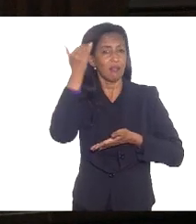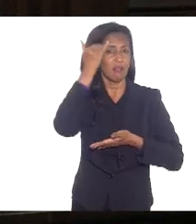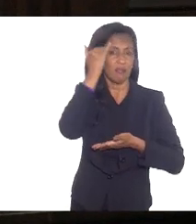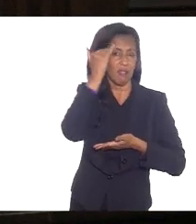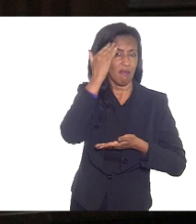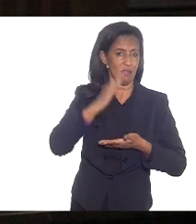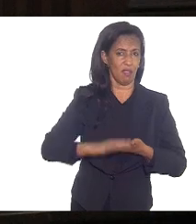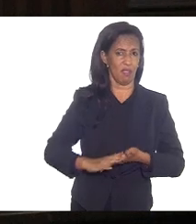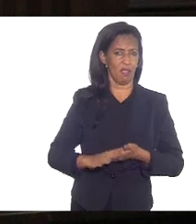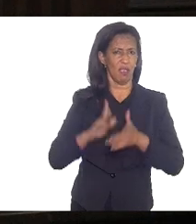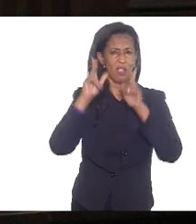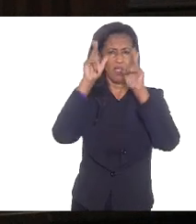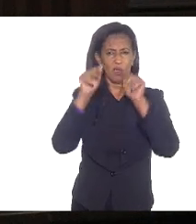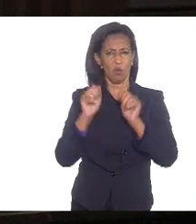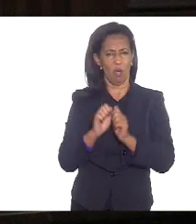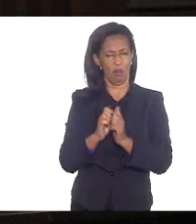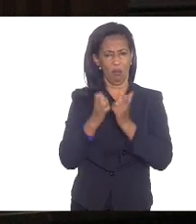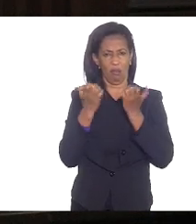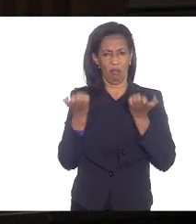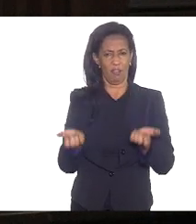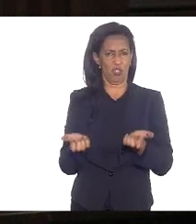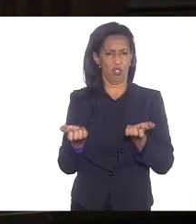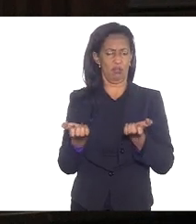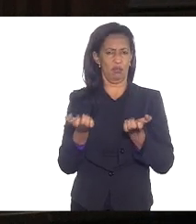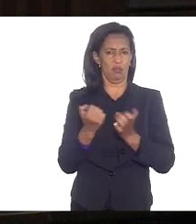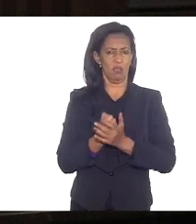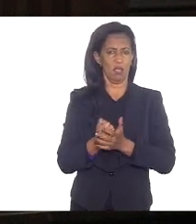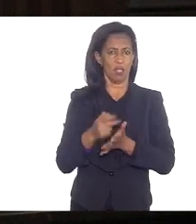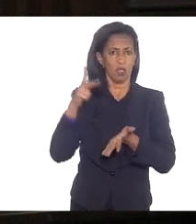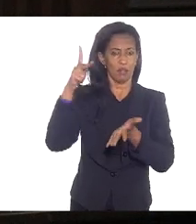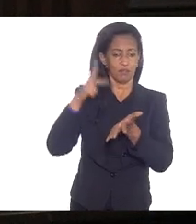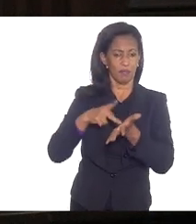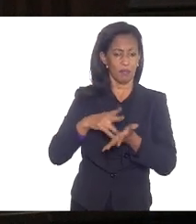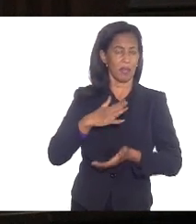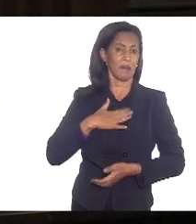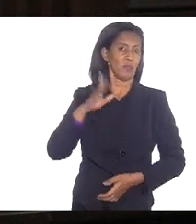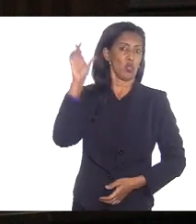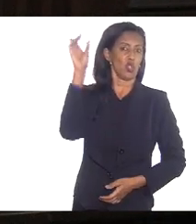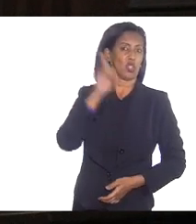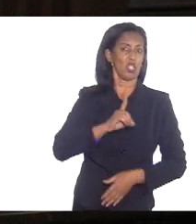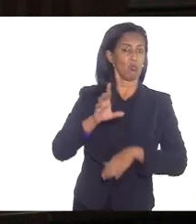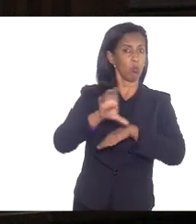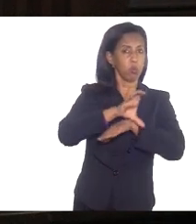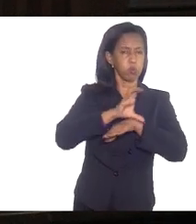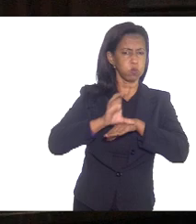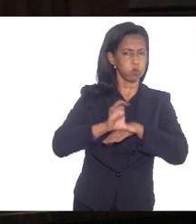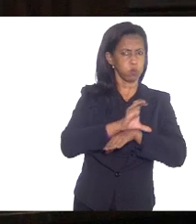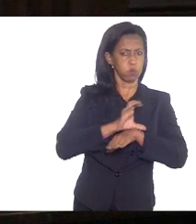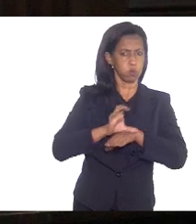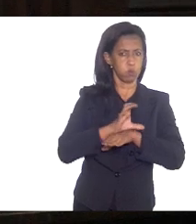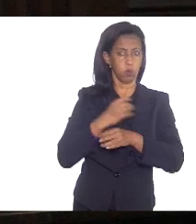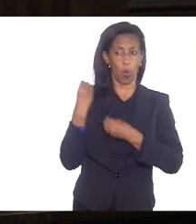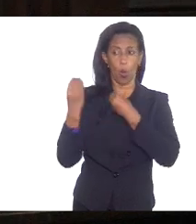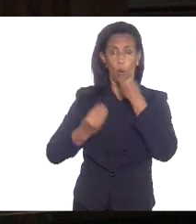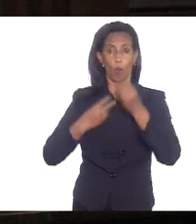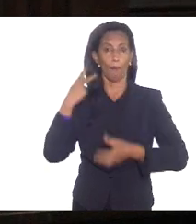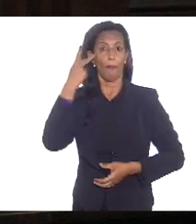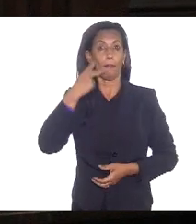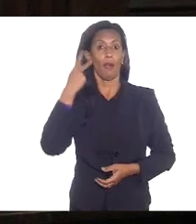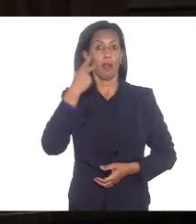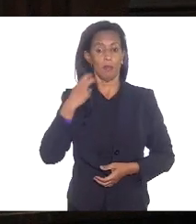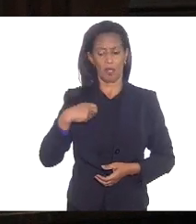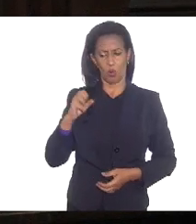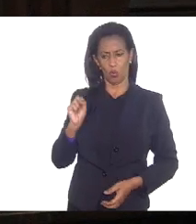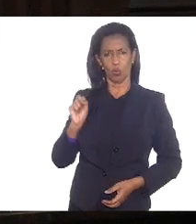como diz o Evangelho, e para valer-me de meu direito constitucional, como parlamentar que